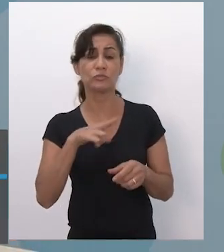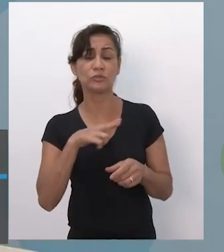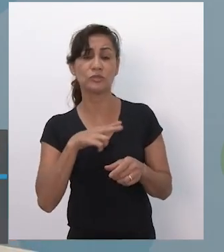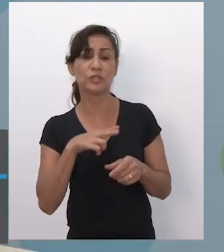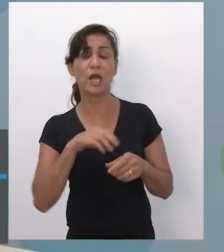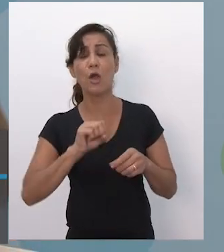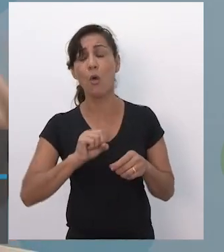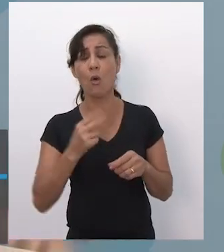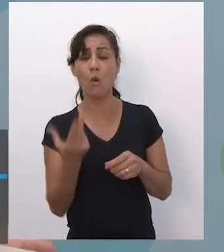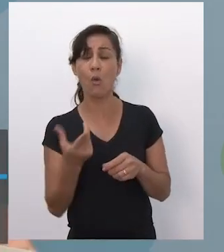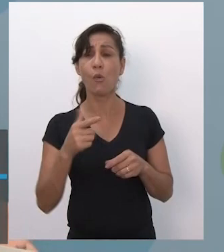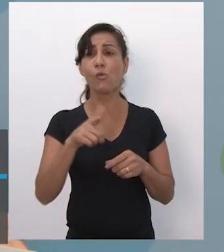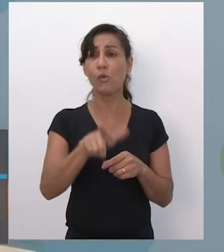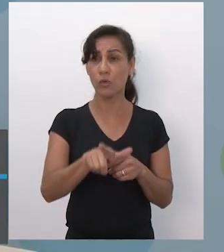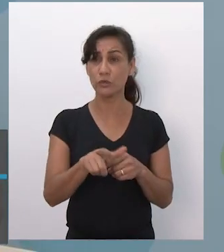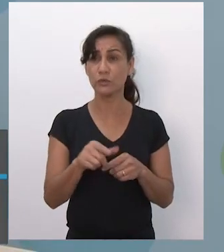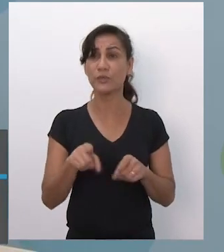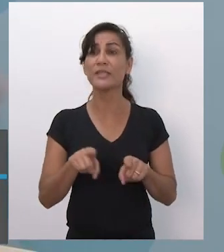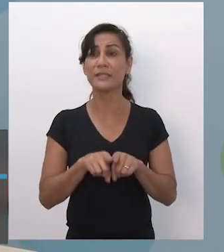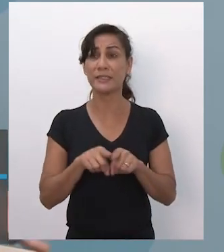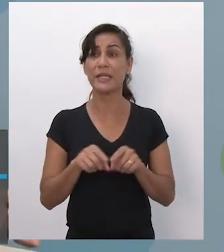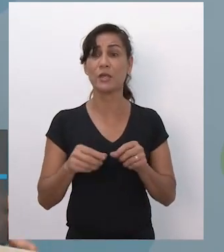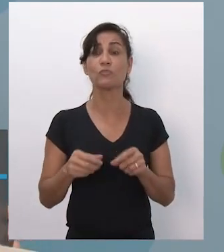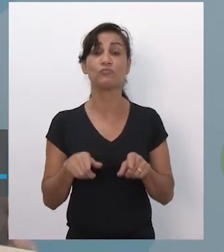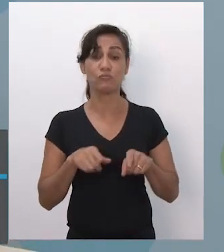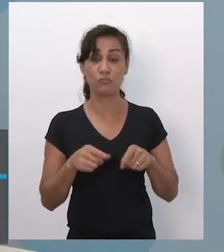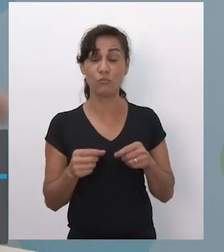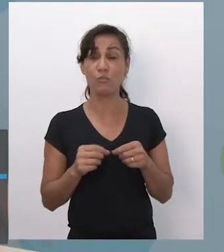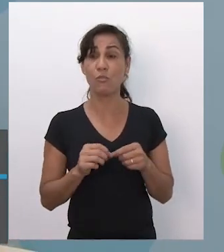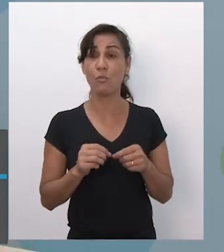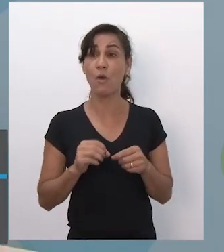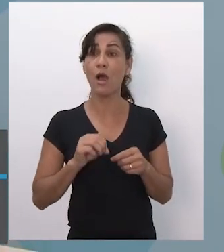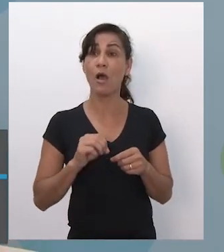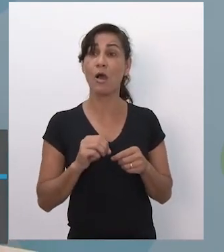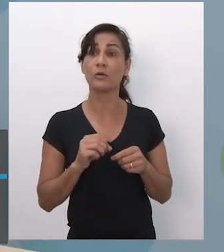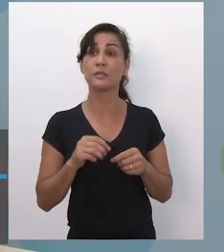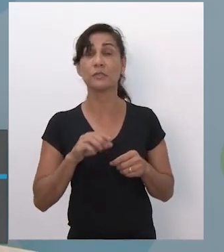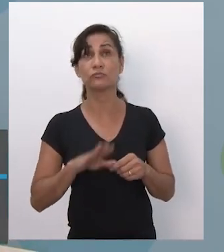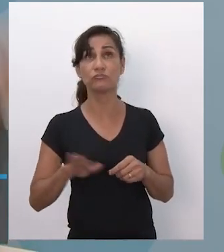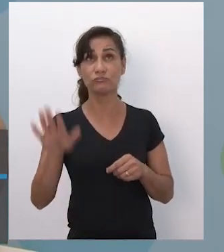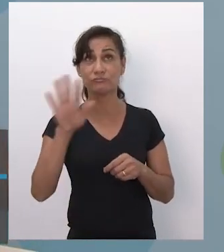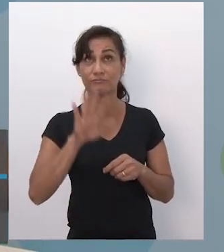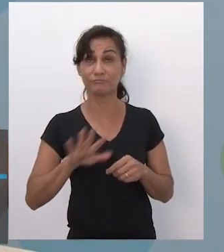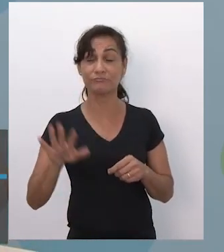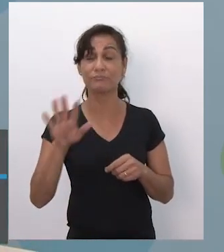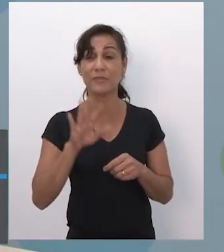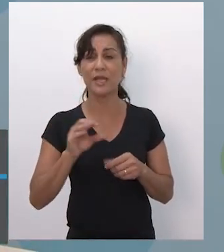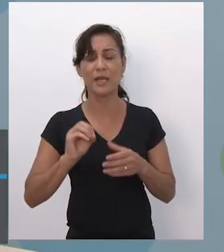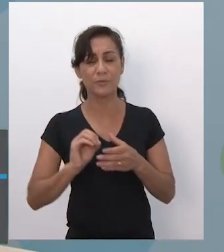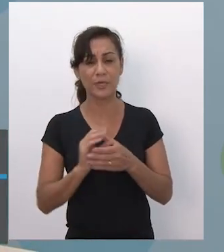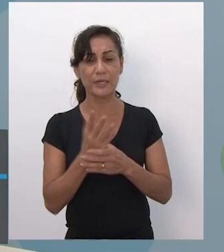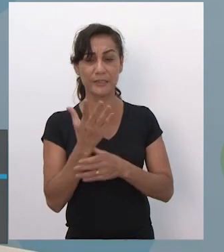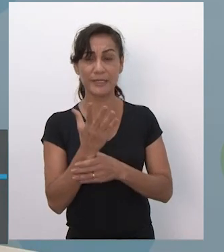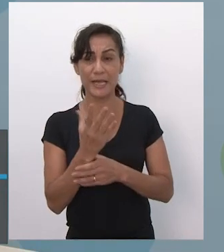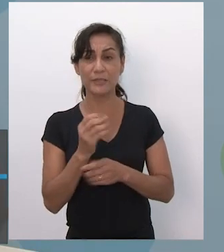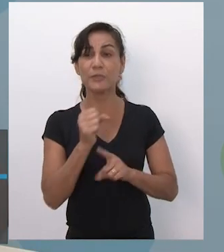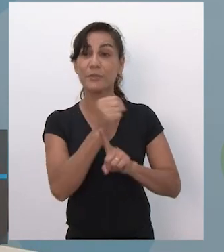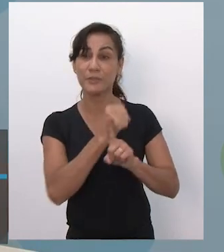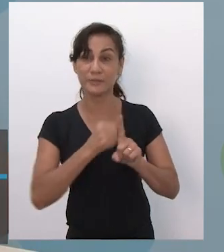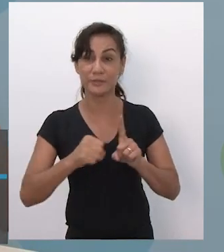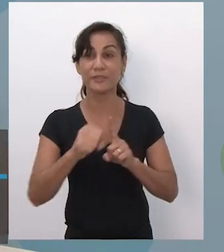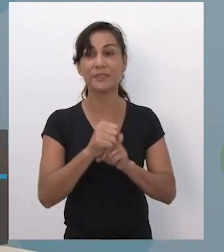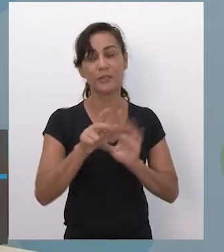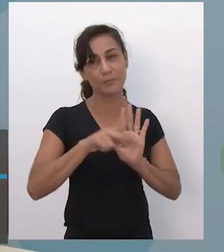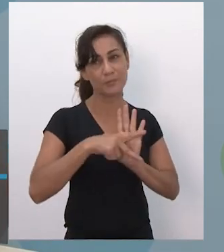de outro, né? Porque tem uma ordem no território. E essa ordem do território no espaço geográfico, ela é criada pela própria sociedade, certo?